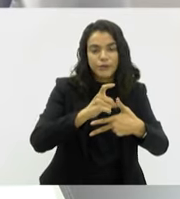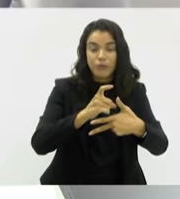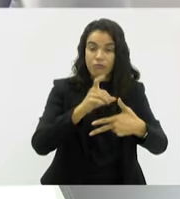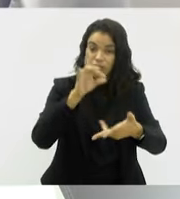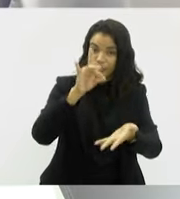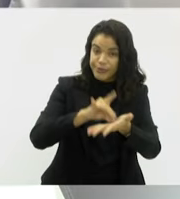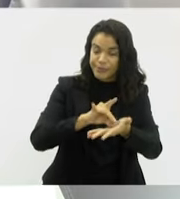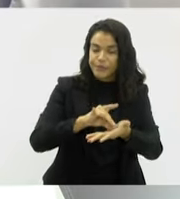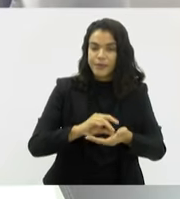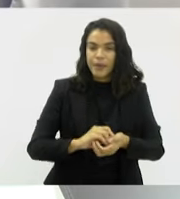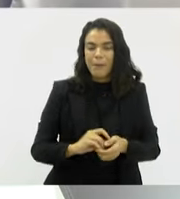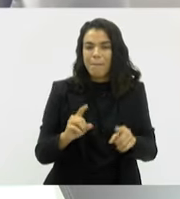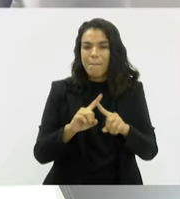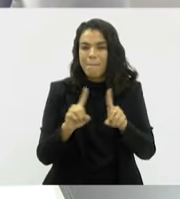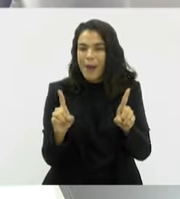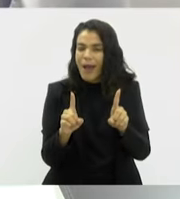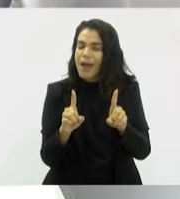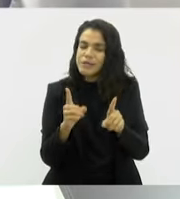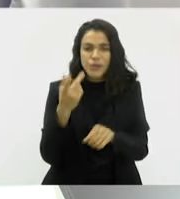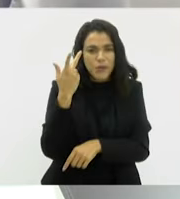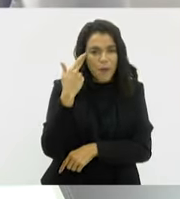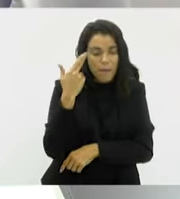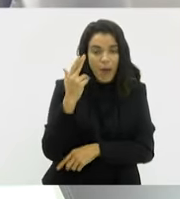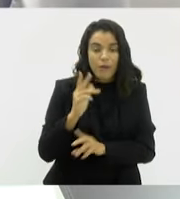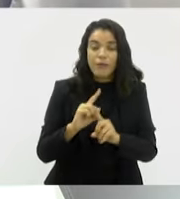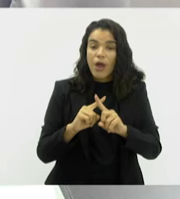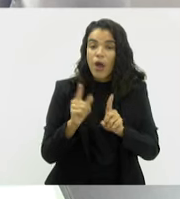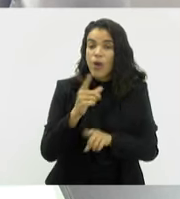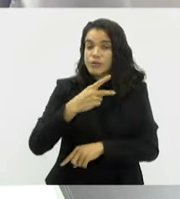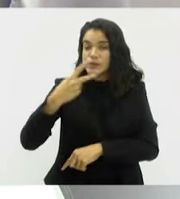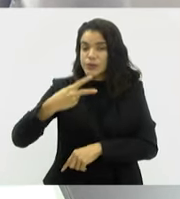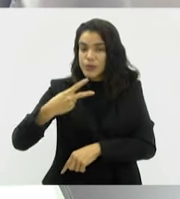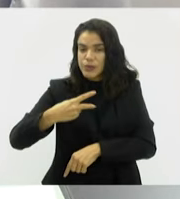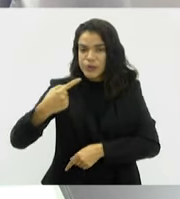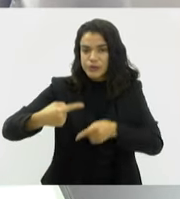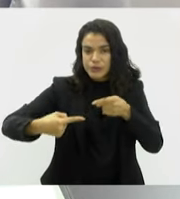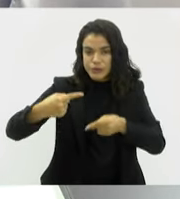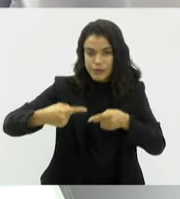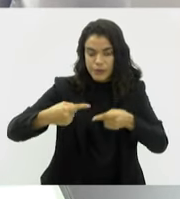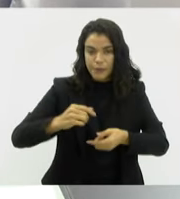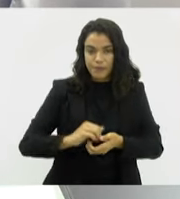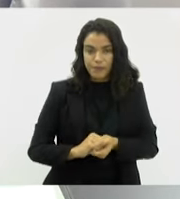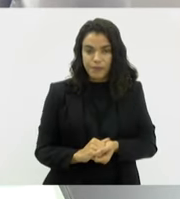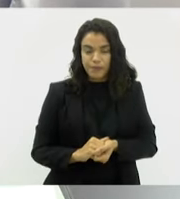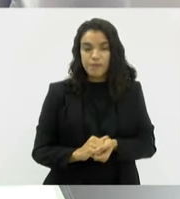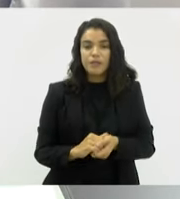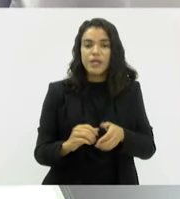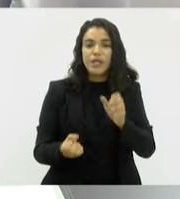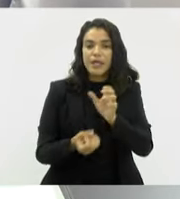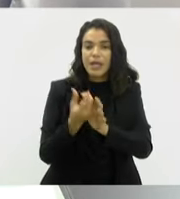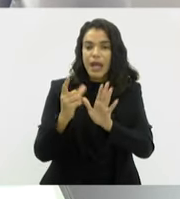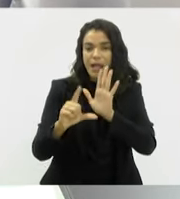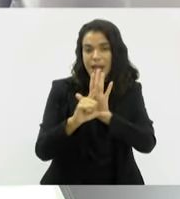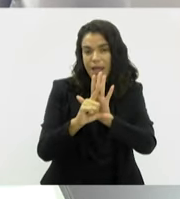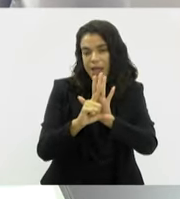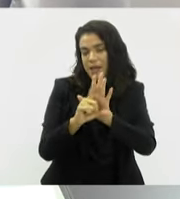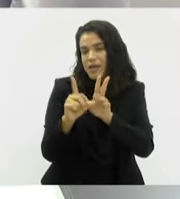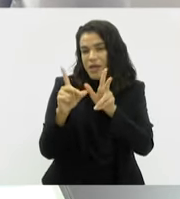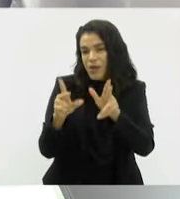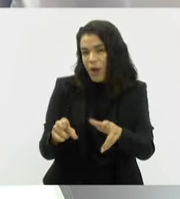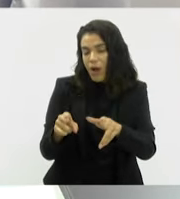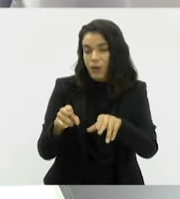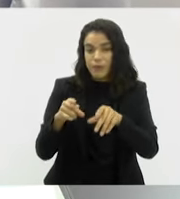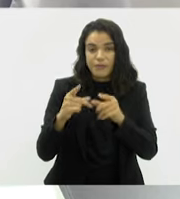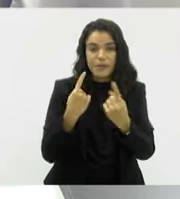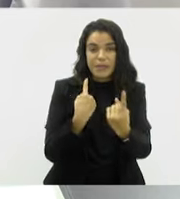real. Mas essa é uma tendência. A segunda grande discussão, eles legislam sobre matérias que a gente já se deparou aqui,